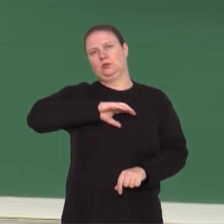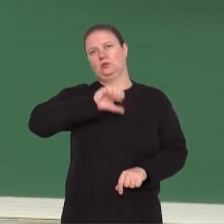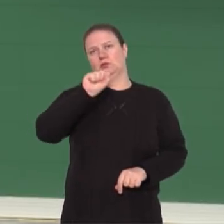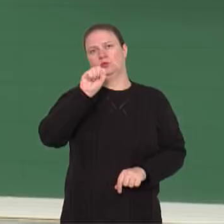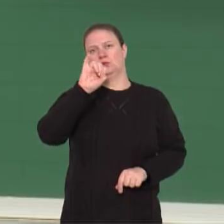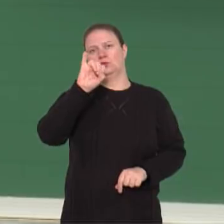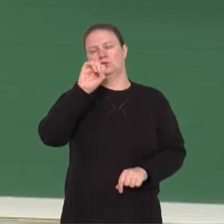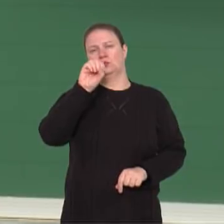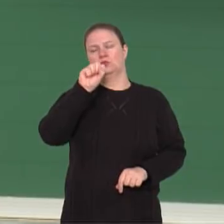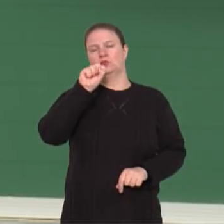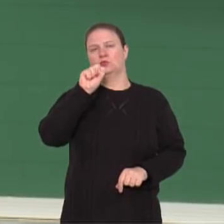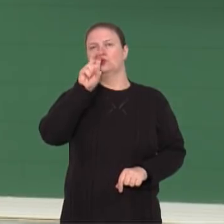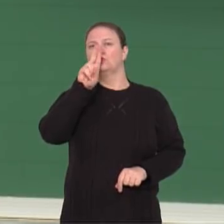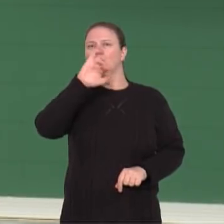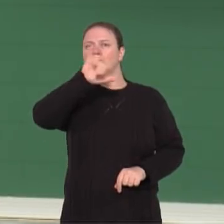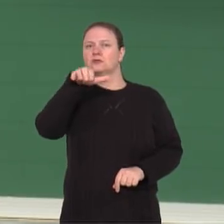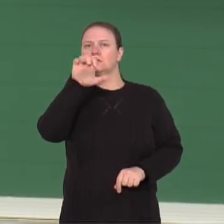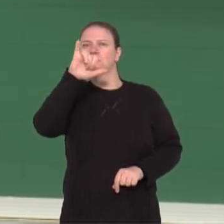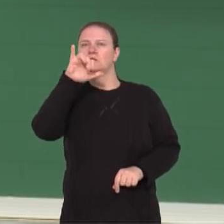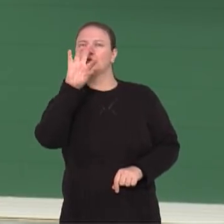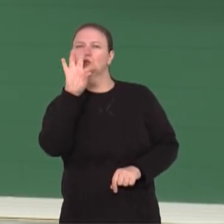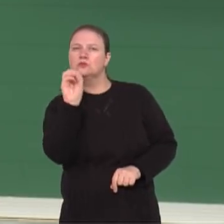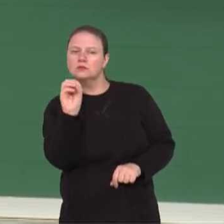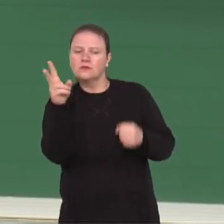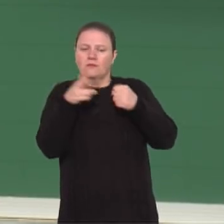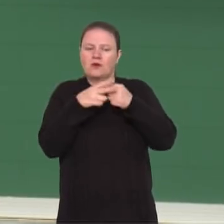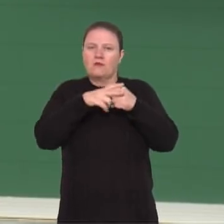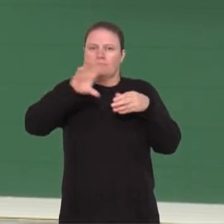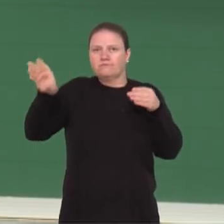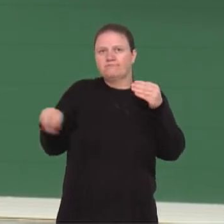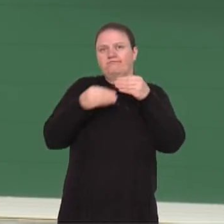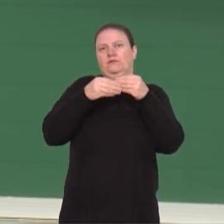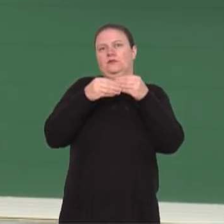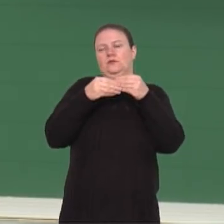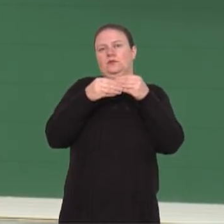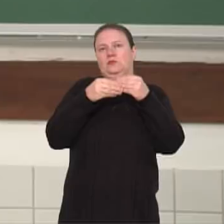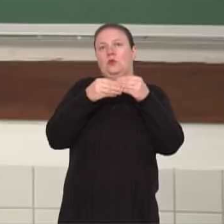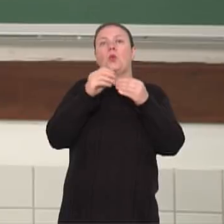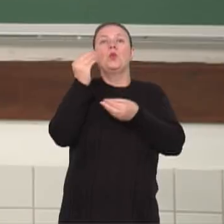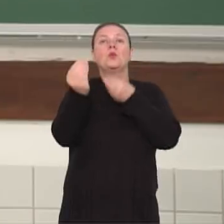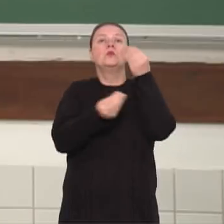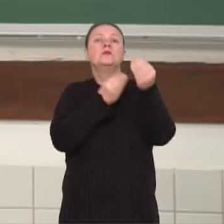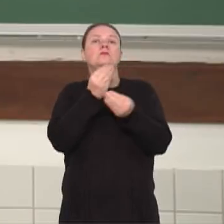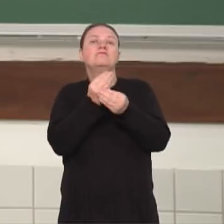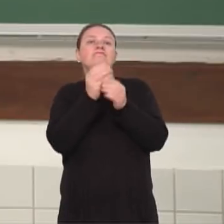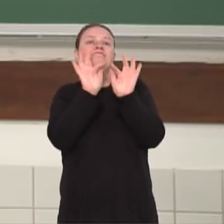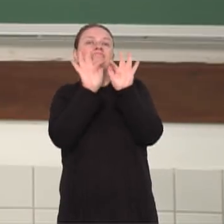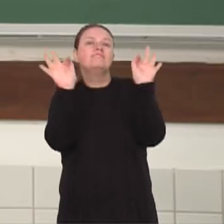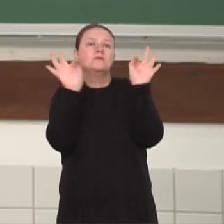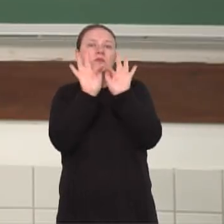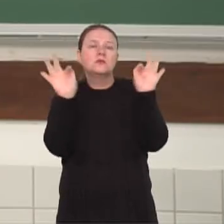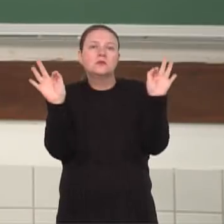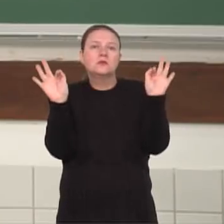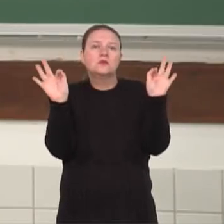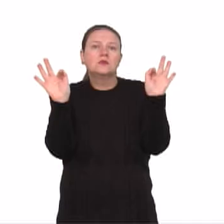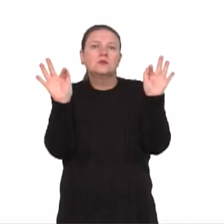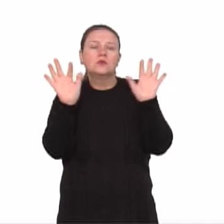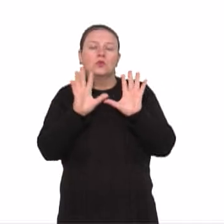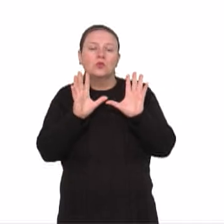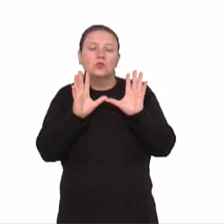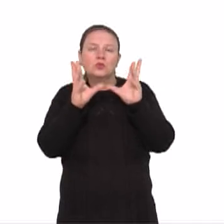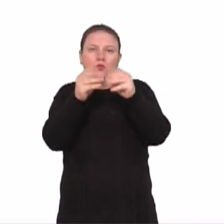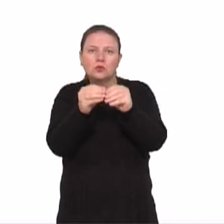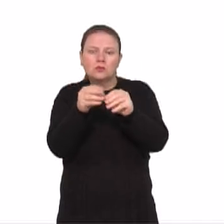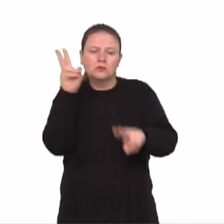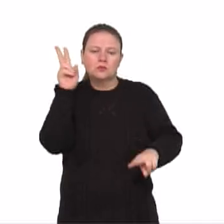Sujeito, verbo, complemento. Então, se nós colocássemos o sujeito na frente, como que ficaria? Na frase, serão punidos na